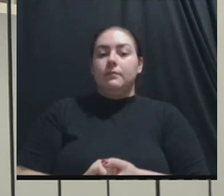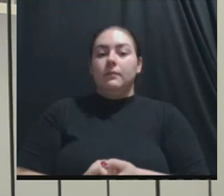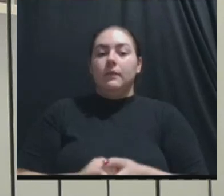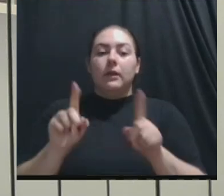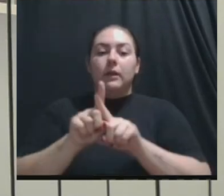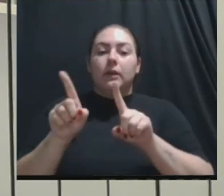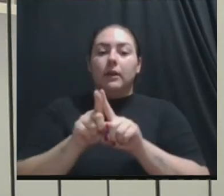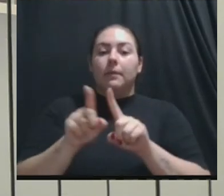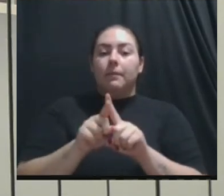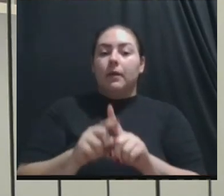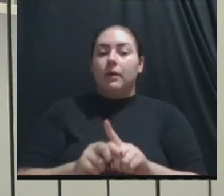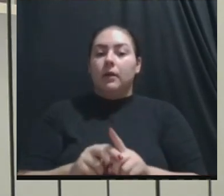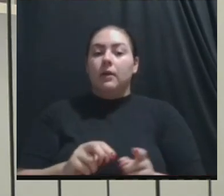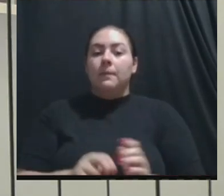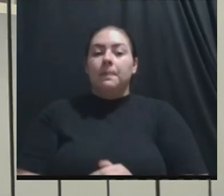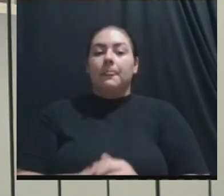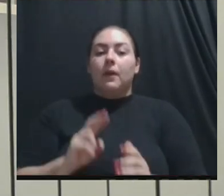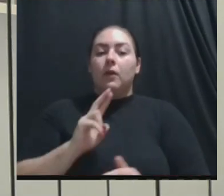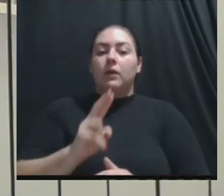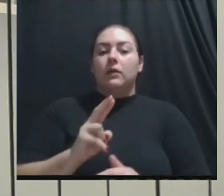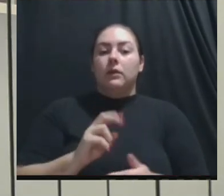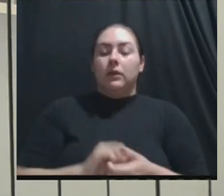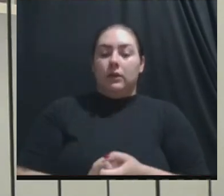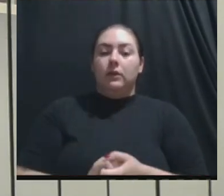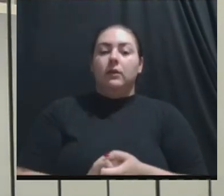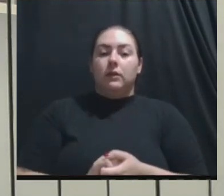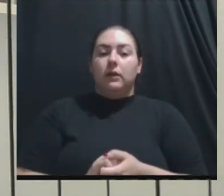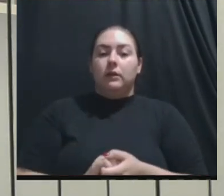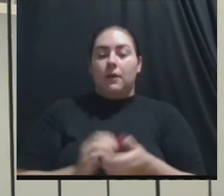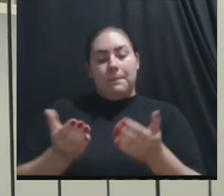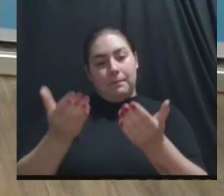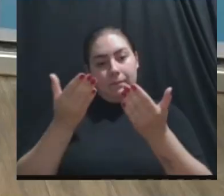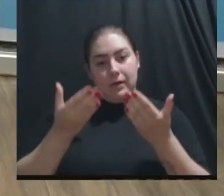25ª reunião ordinária. Seja bem-vinda. Boa tarde, Mirna.